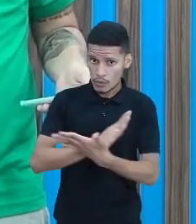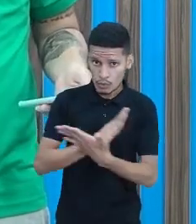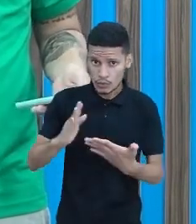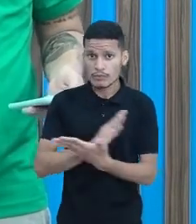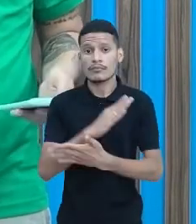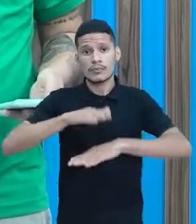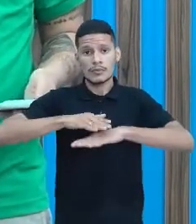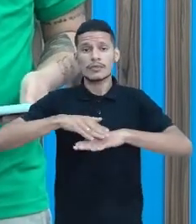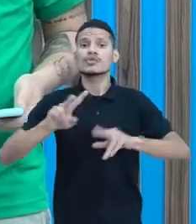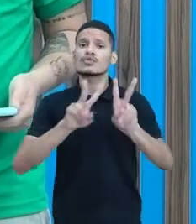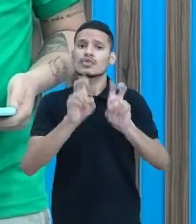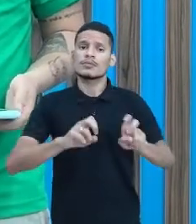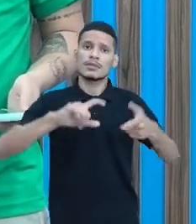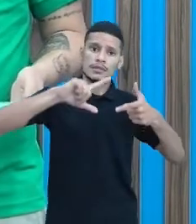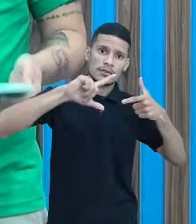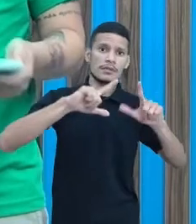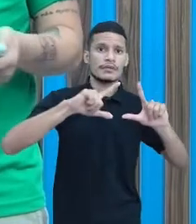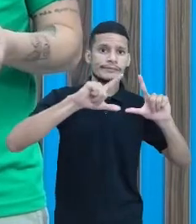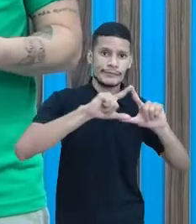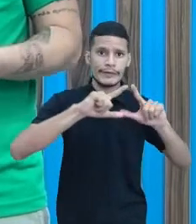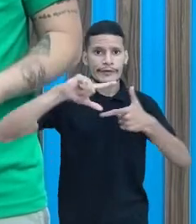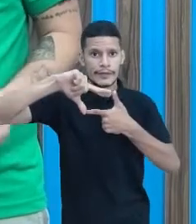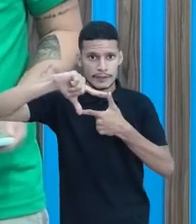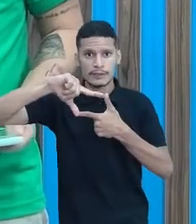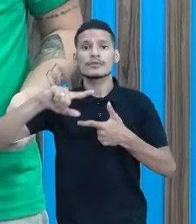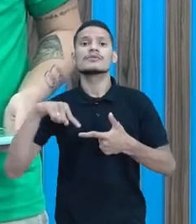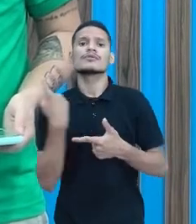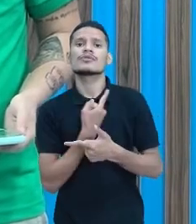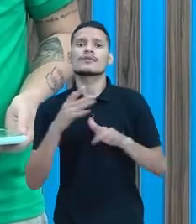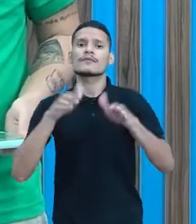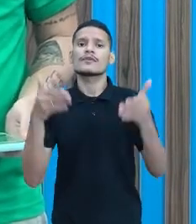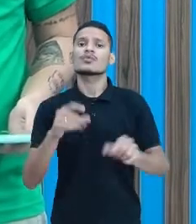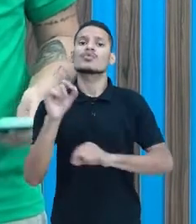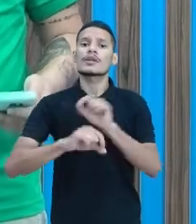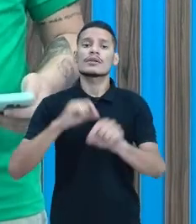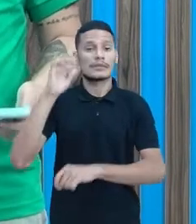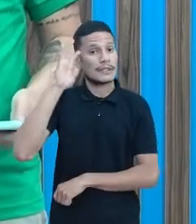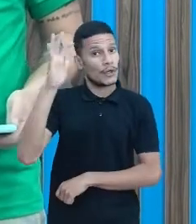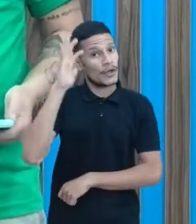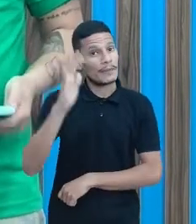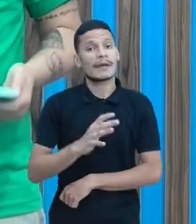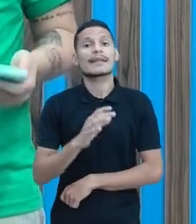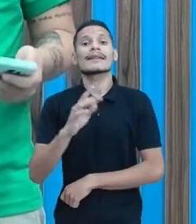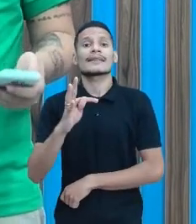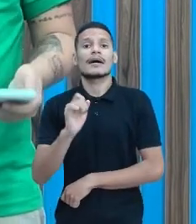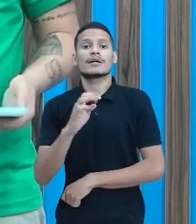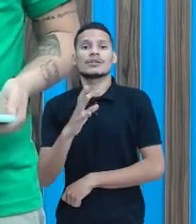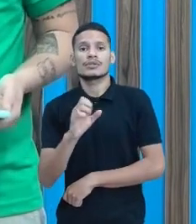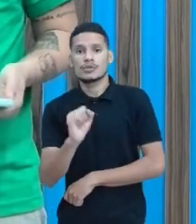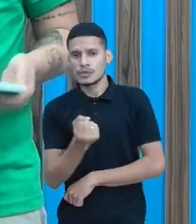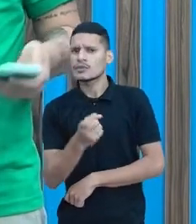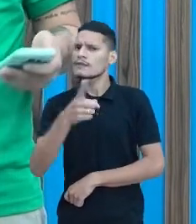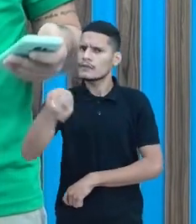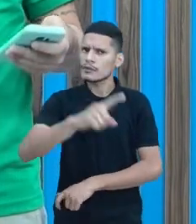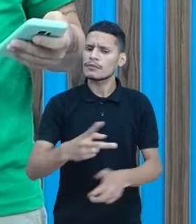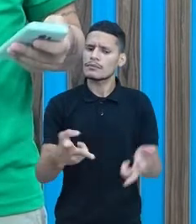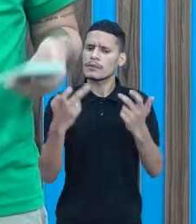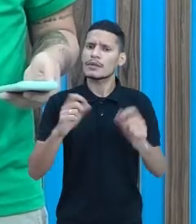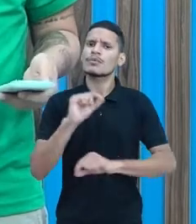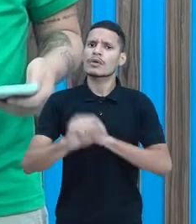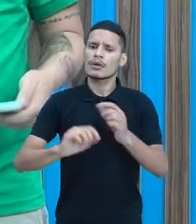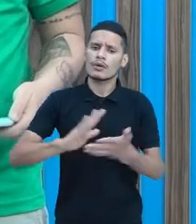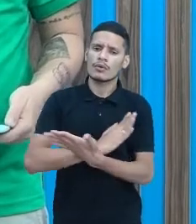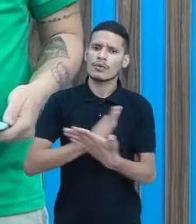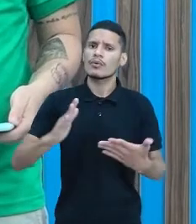triângulo retângulo com o objetivo de estudar o Teorema de Tales, tá certo? E vocês vão começar a perceber algumas mudanças nas nossas